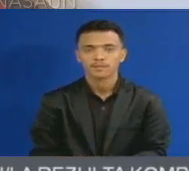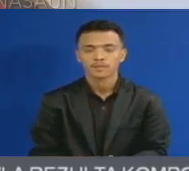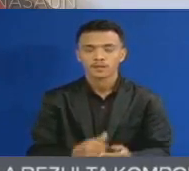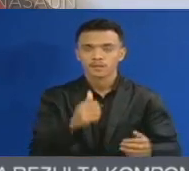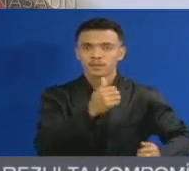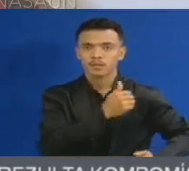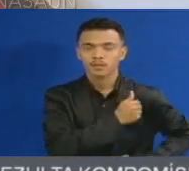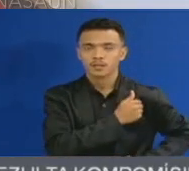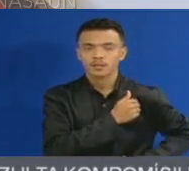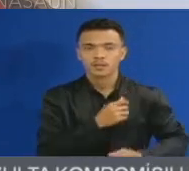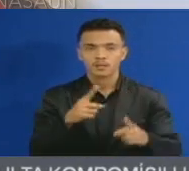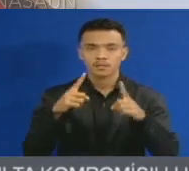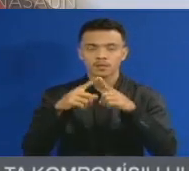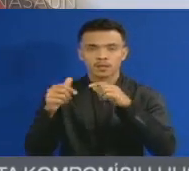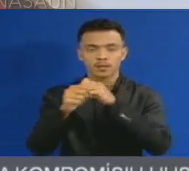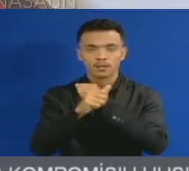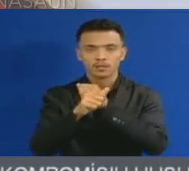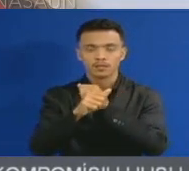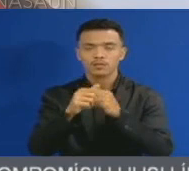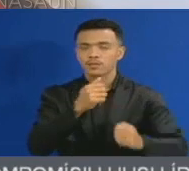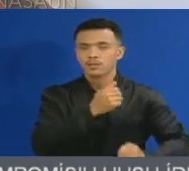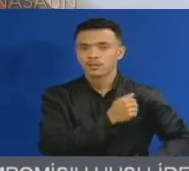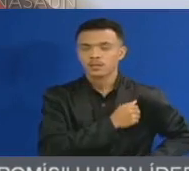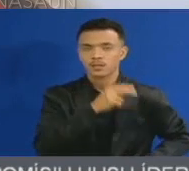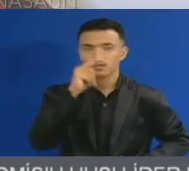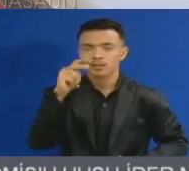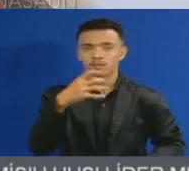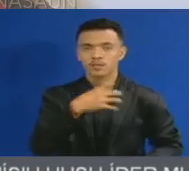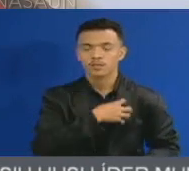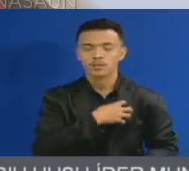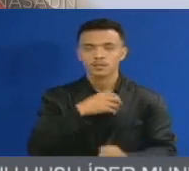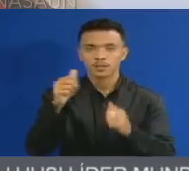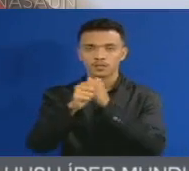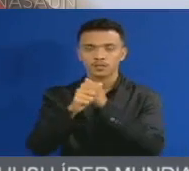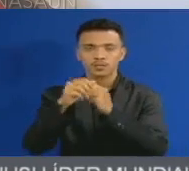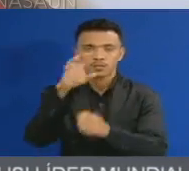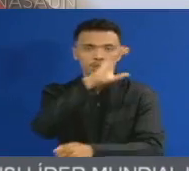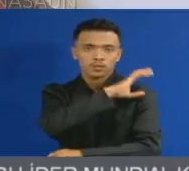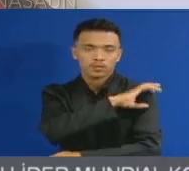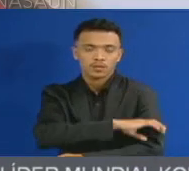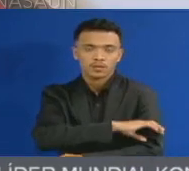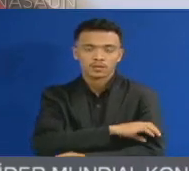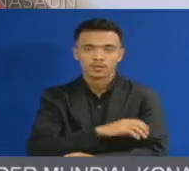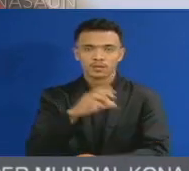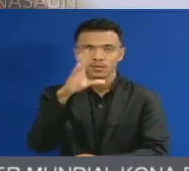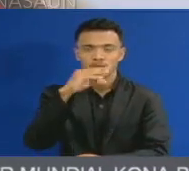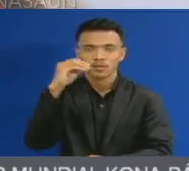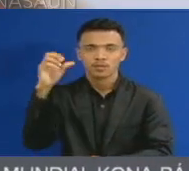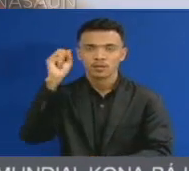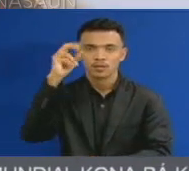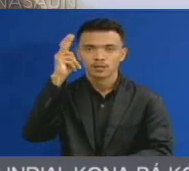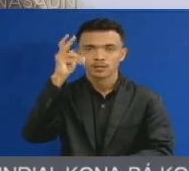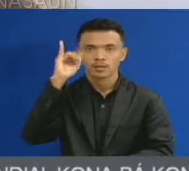militarnia, ba assunto operacional militarnia, polizianie, ba assunto siguranța internă, no